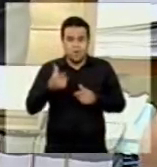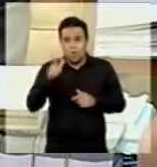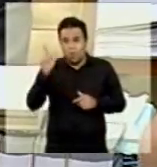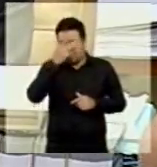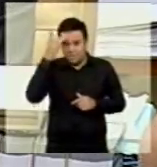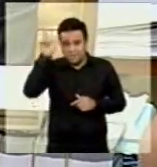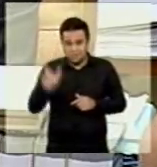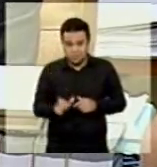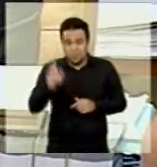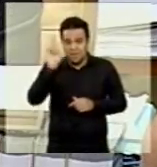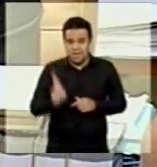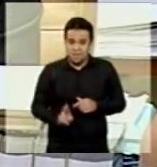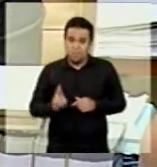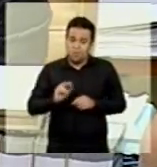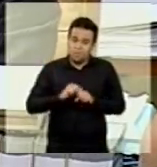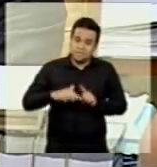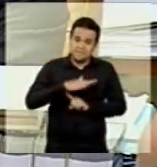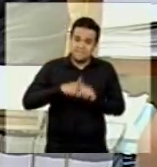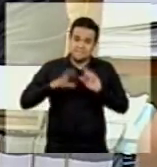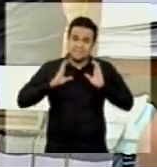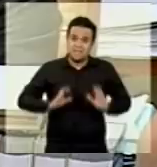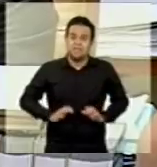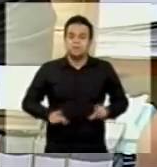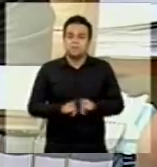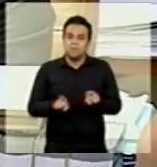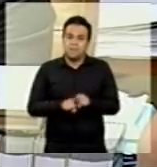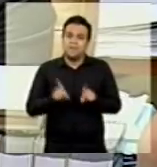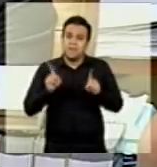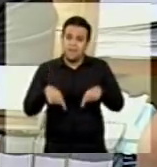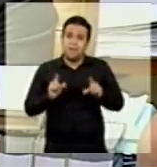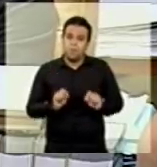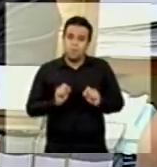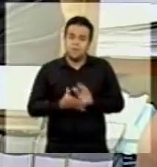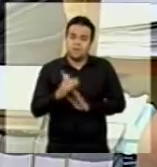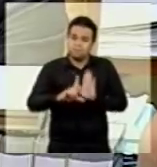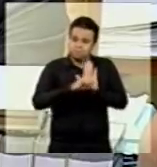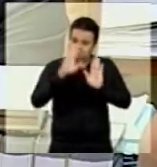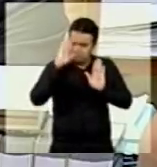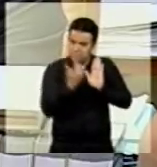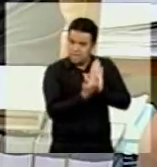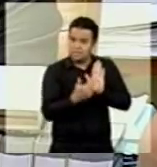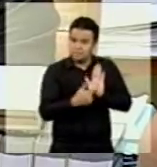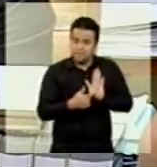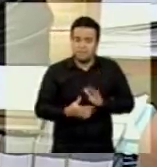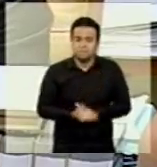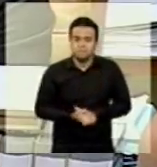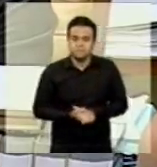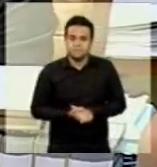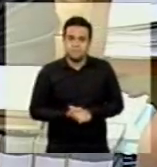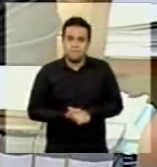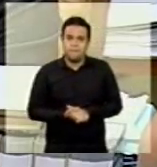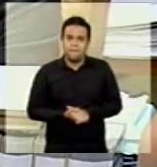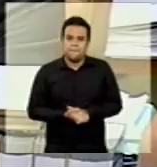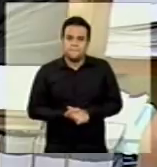cidadão da República, também eles são súditos da lei. E a consagração